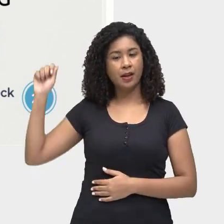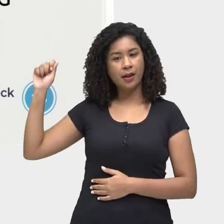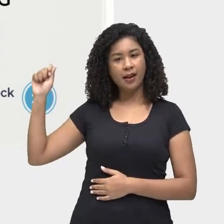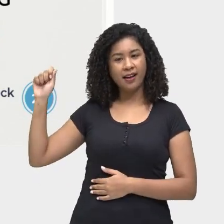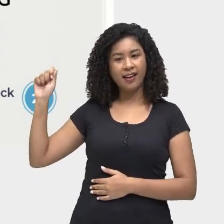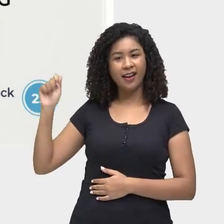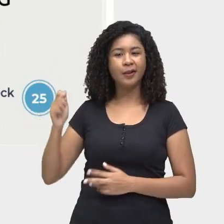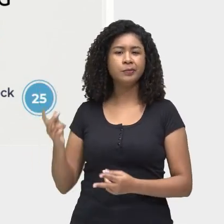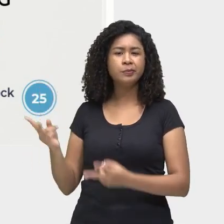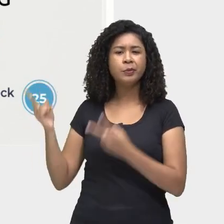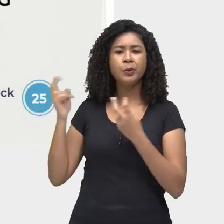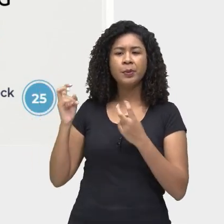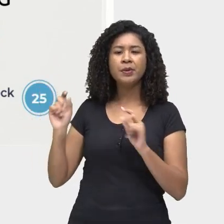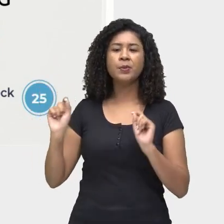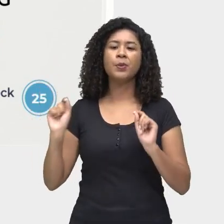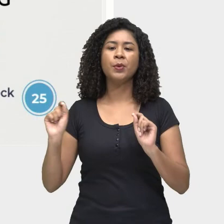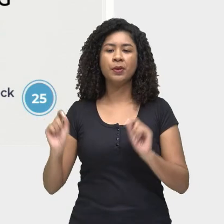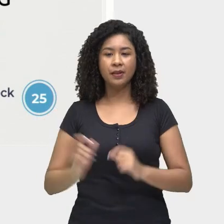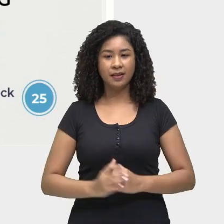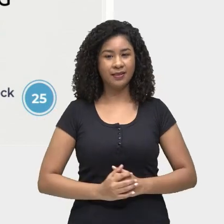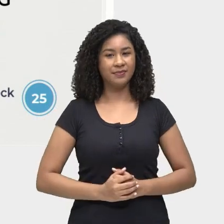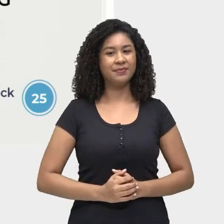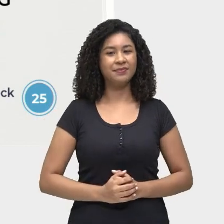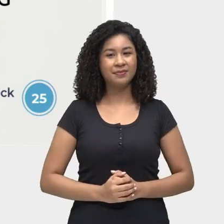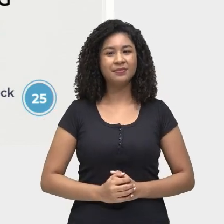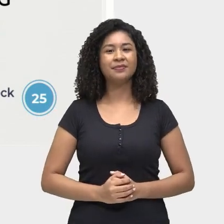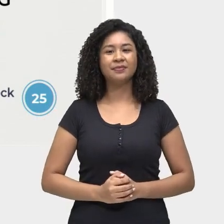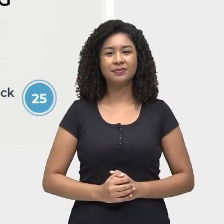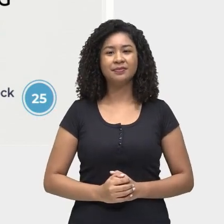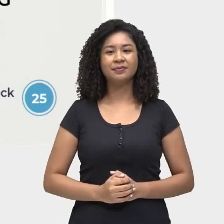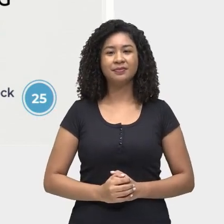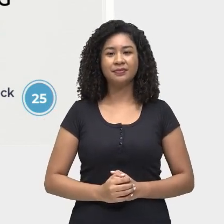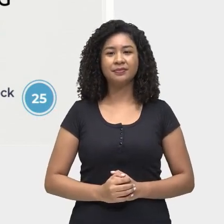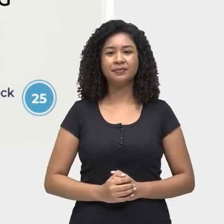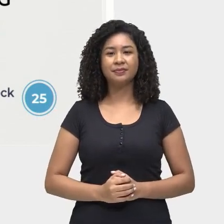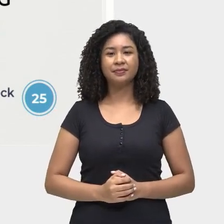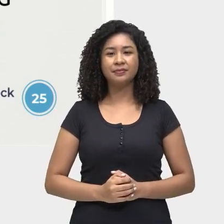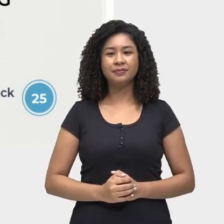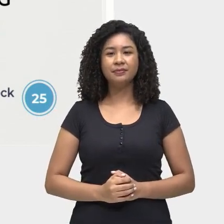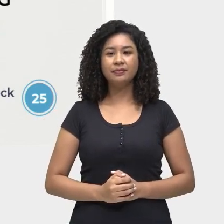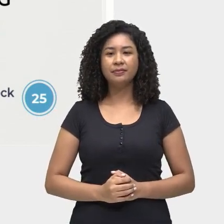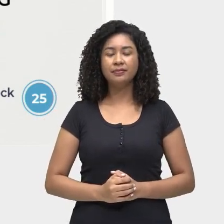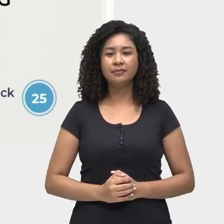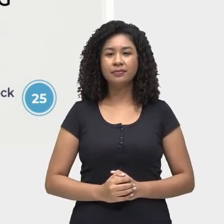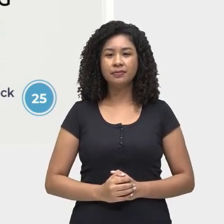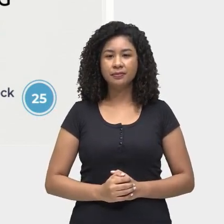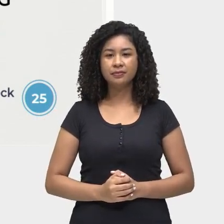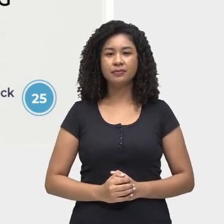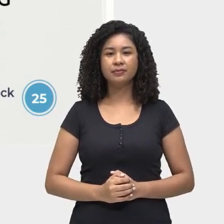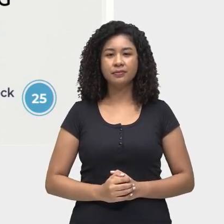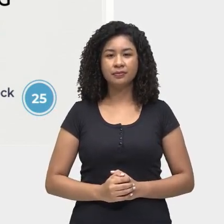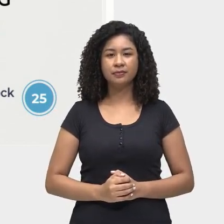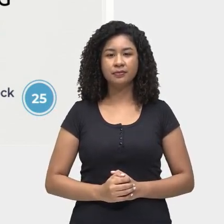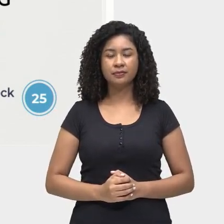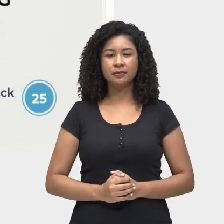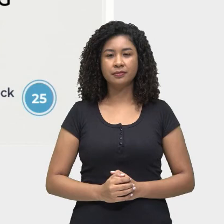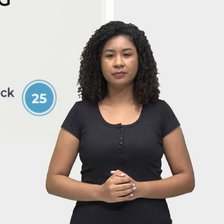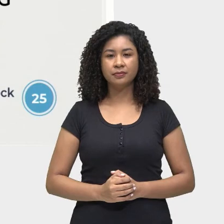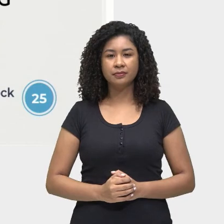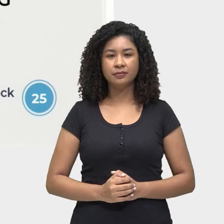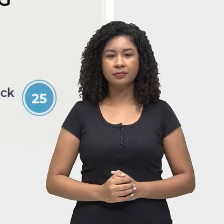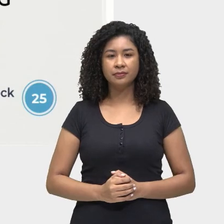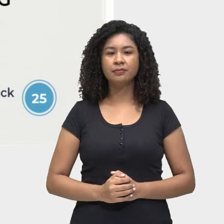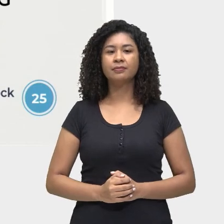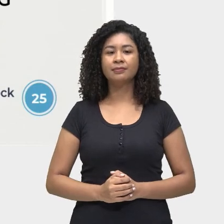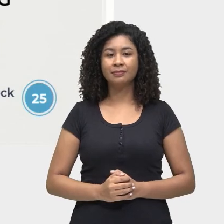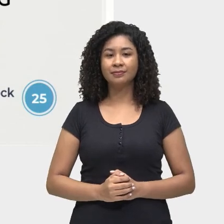aqui, a letra A, ela está diretamente, tá ligando, né, as